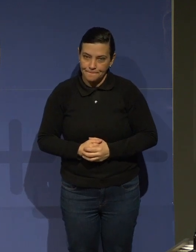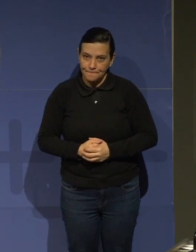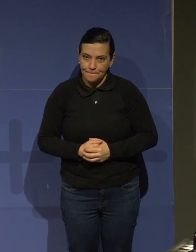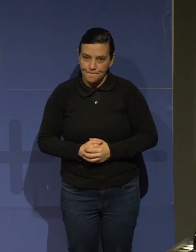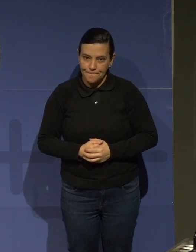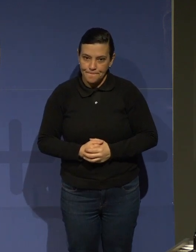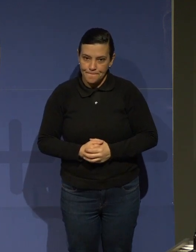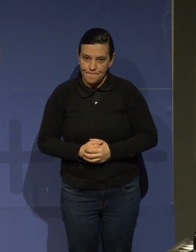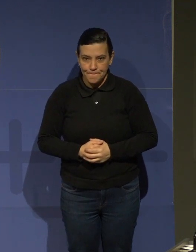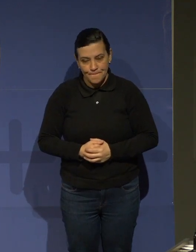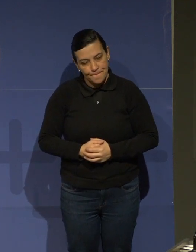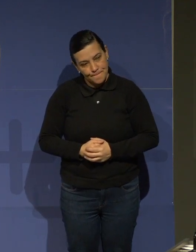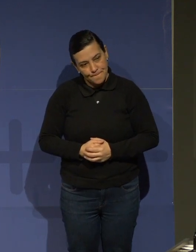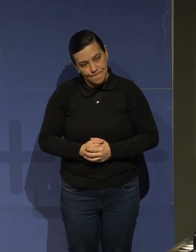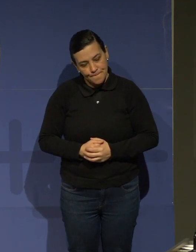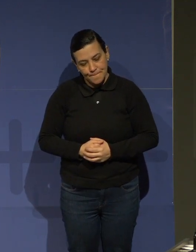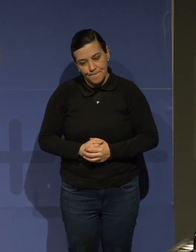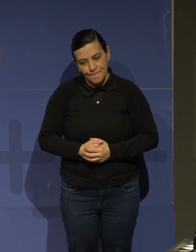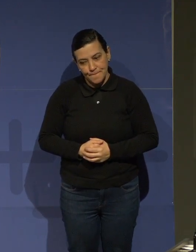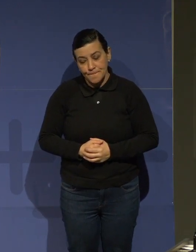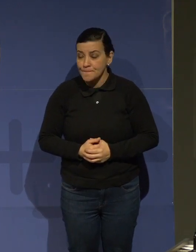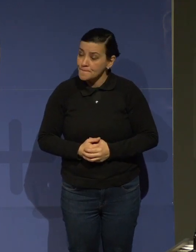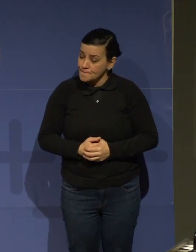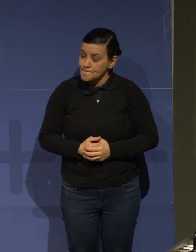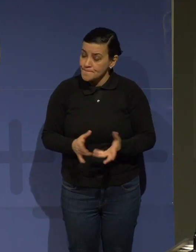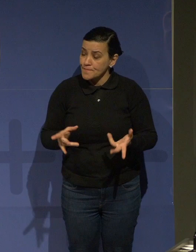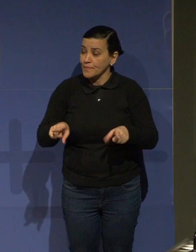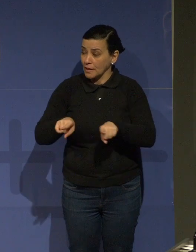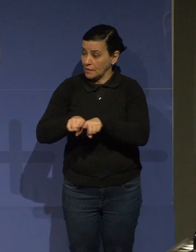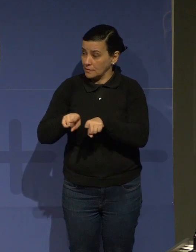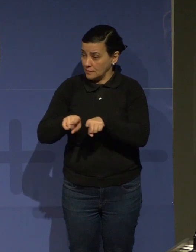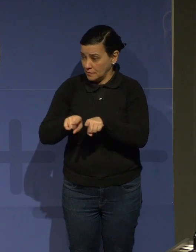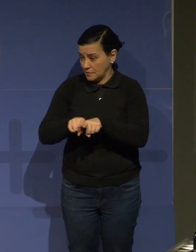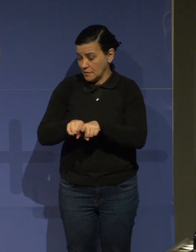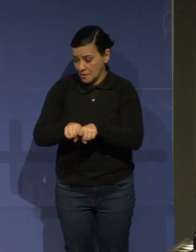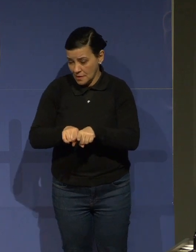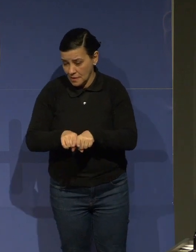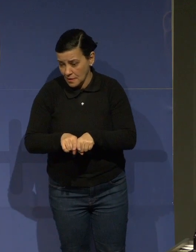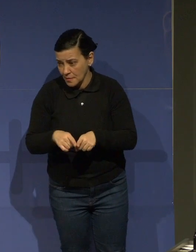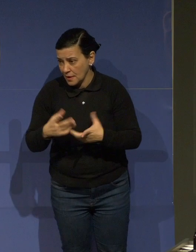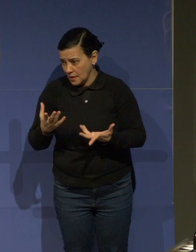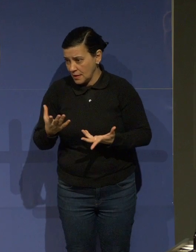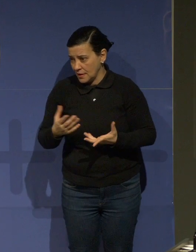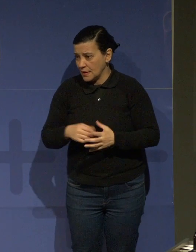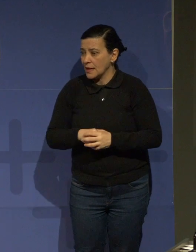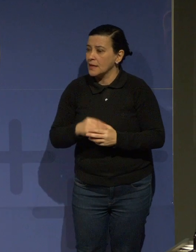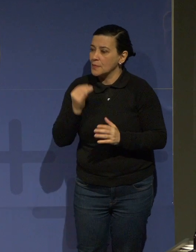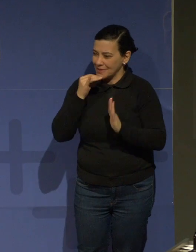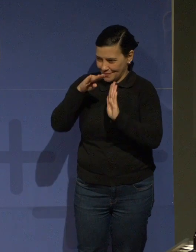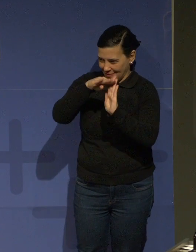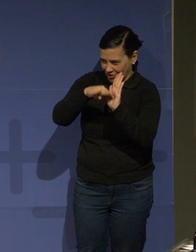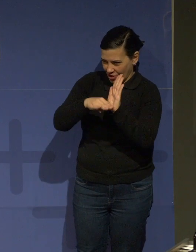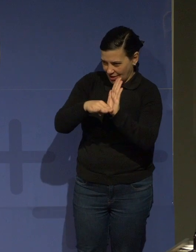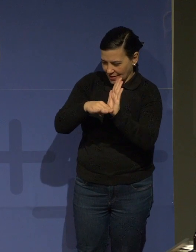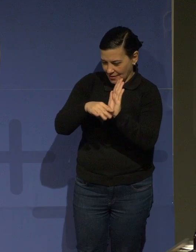Mudança de slide. Quando a gente tem, aqui, passando para o segundo item da nossa agenda,